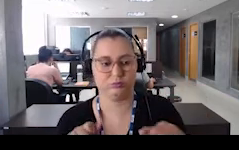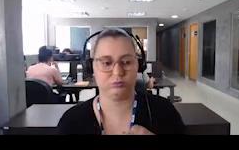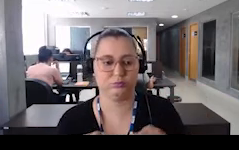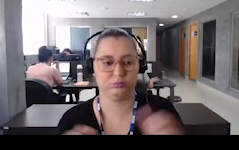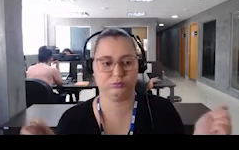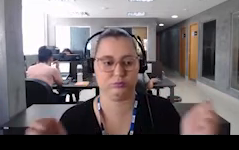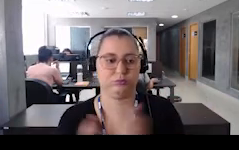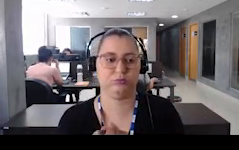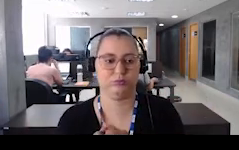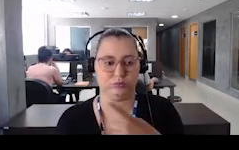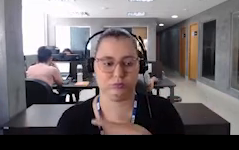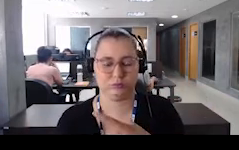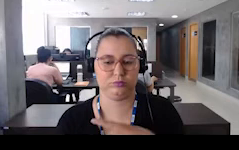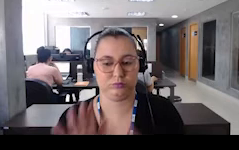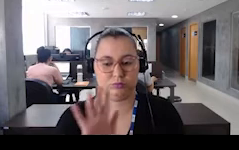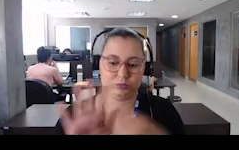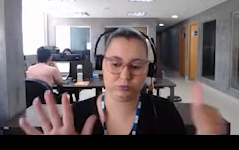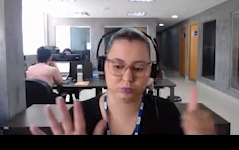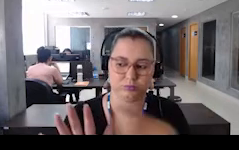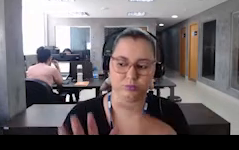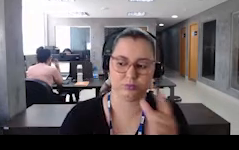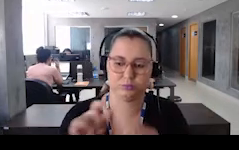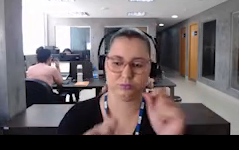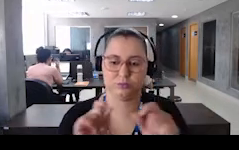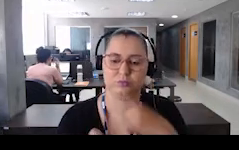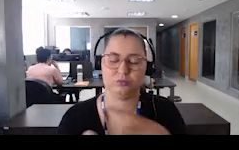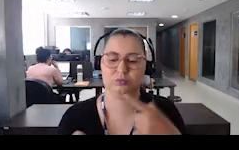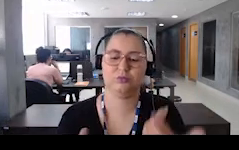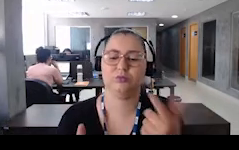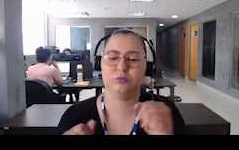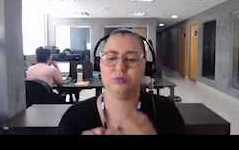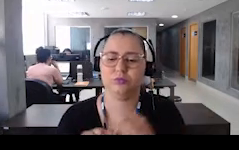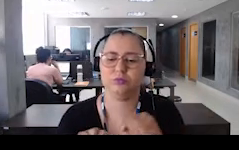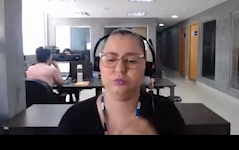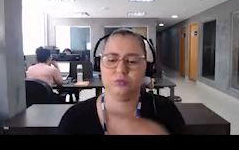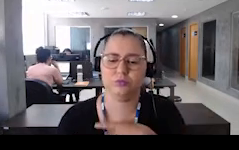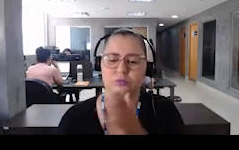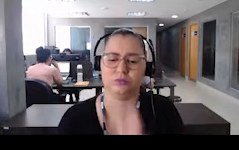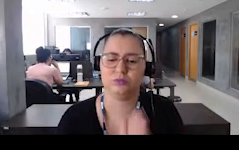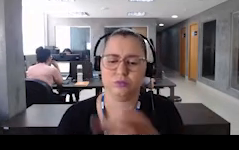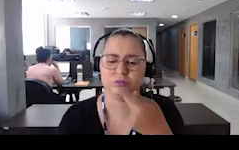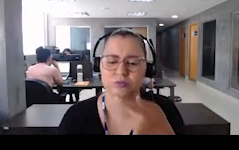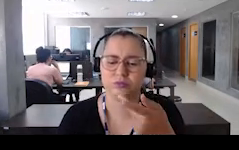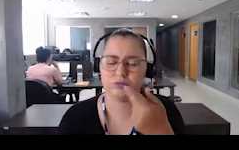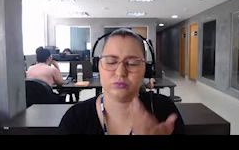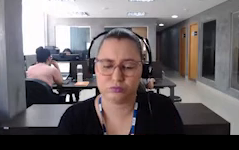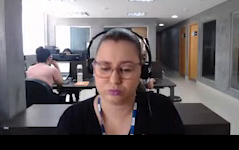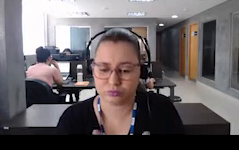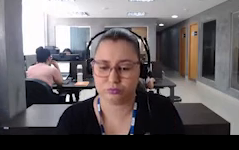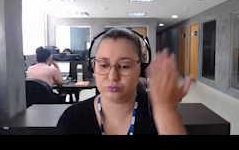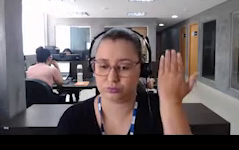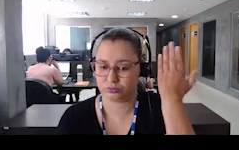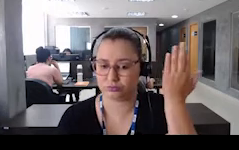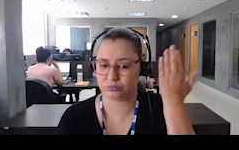podem, né, são originadas dessa primeira fórmula aqui. Senhor, de onde é que ele tirou essa fórmula? A gente já falou dela na aula passada também,